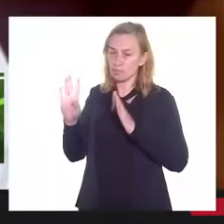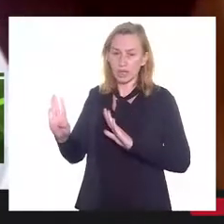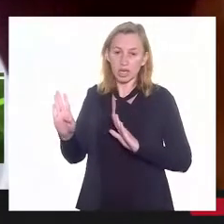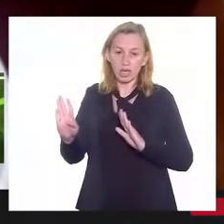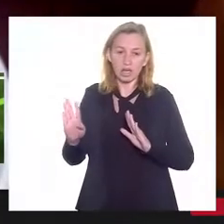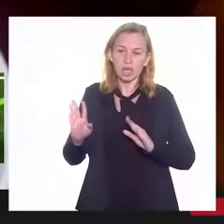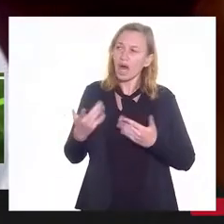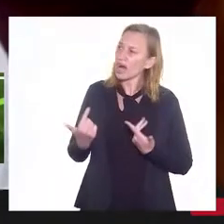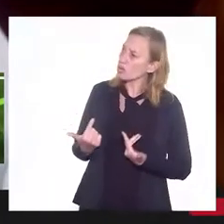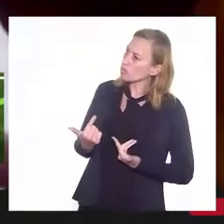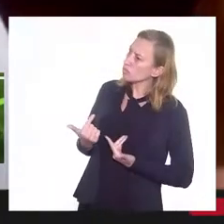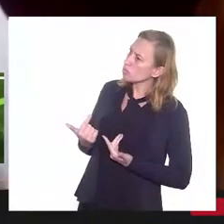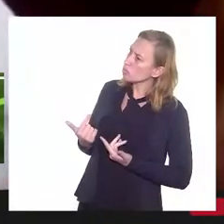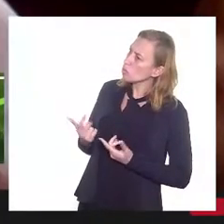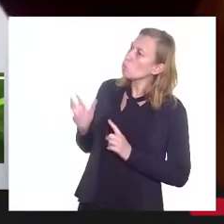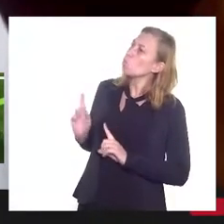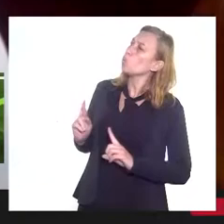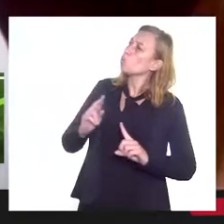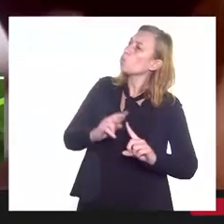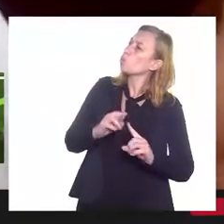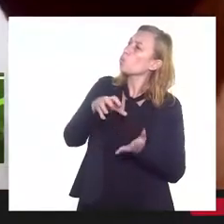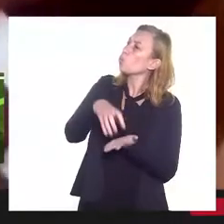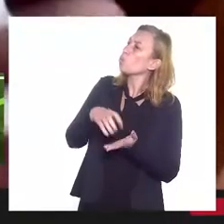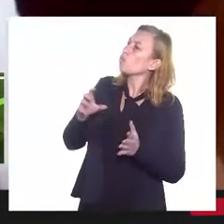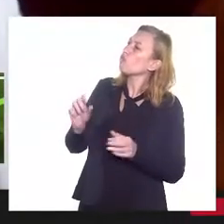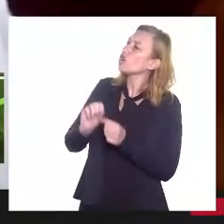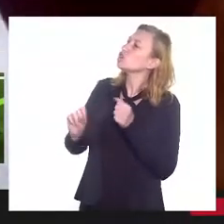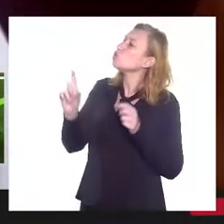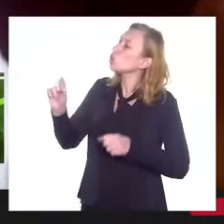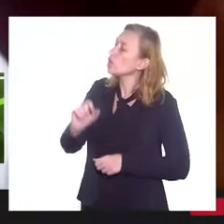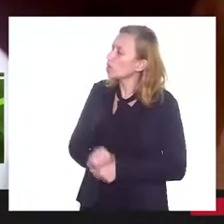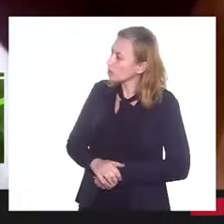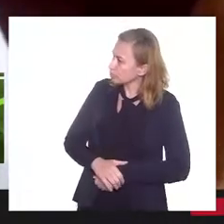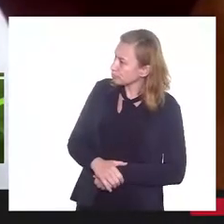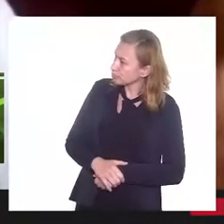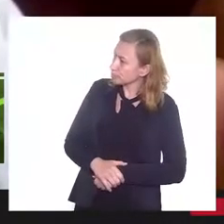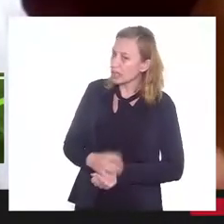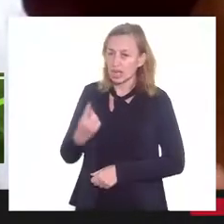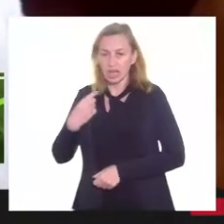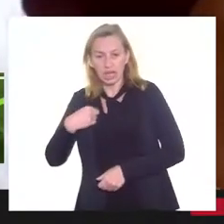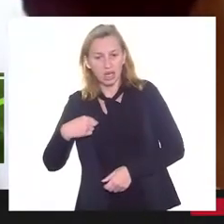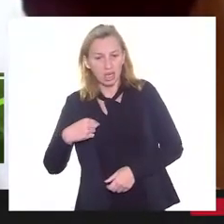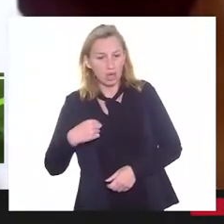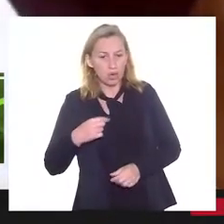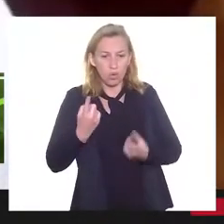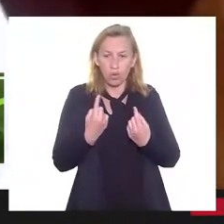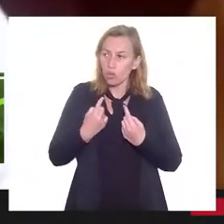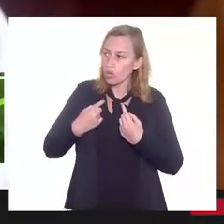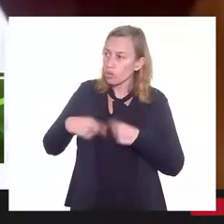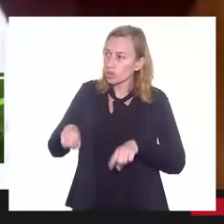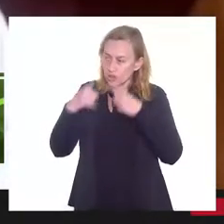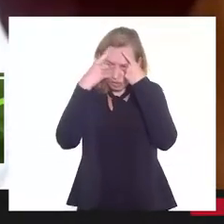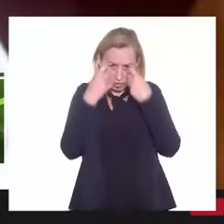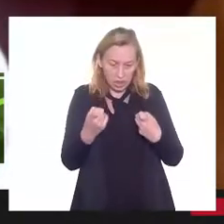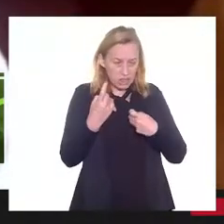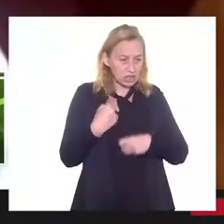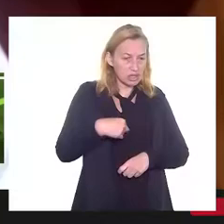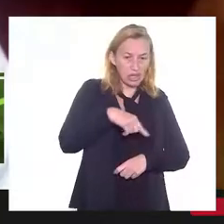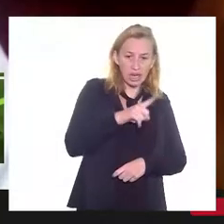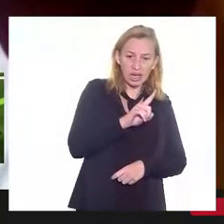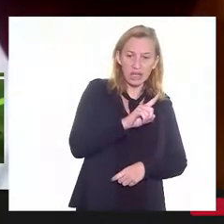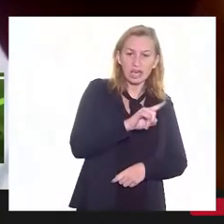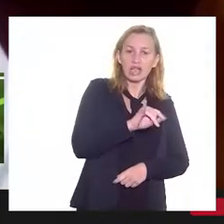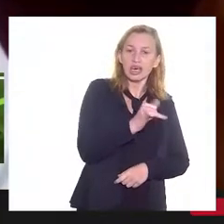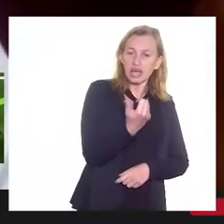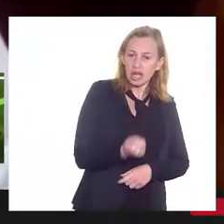tá fazendo para por conta dos ataques na Ilha do Governador no morro do